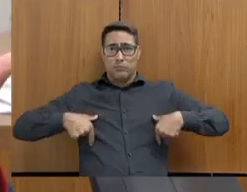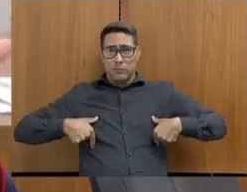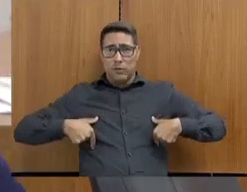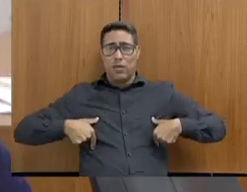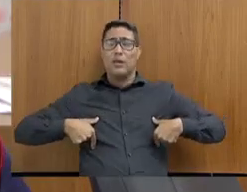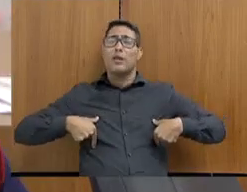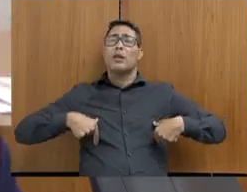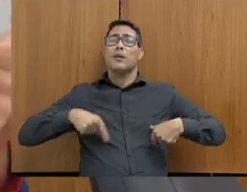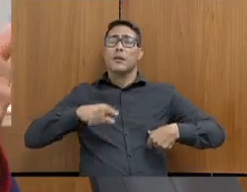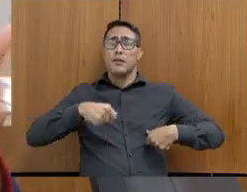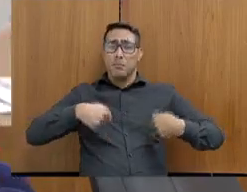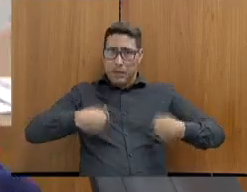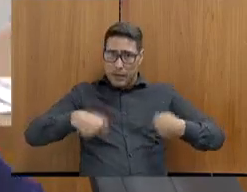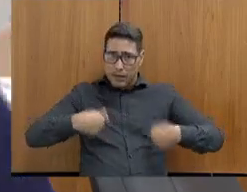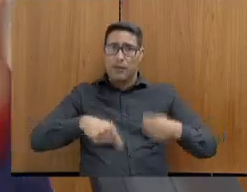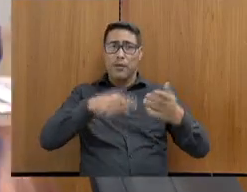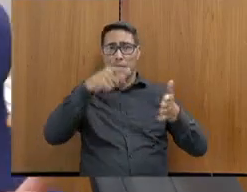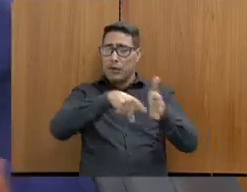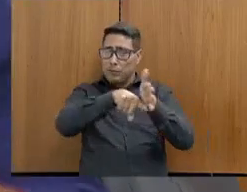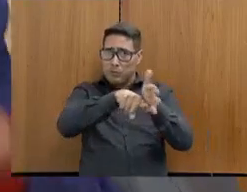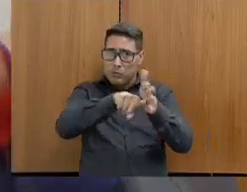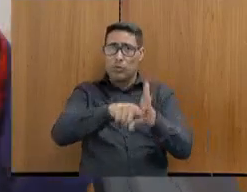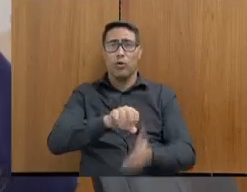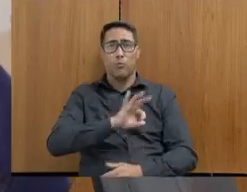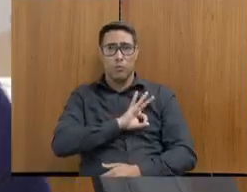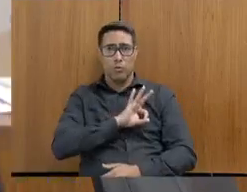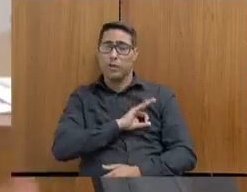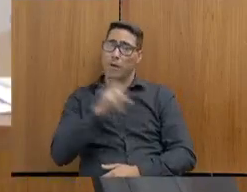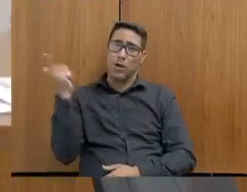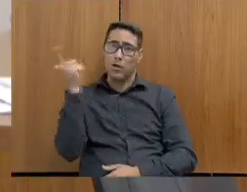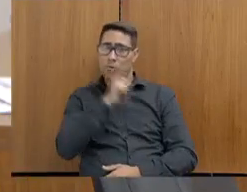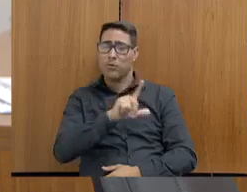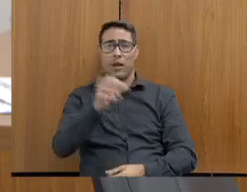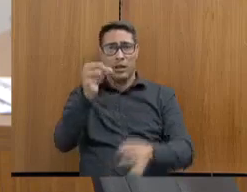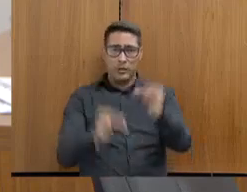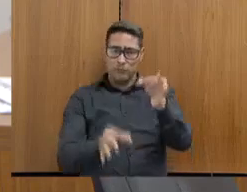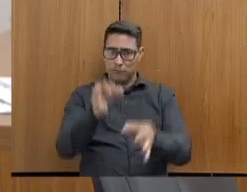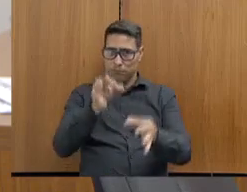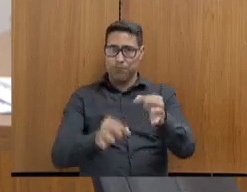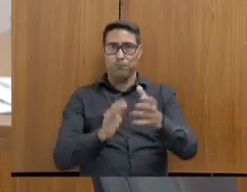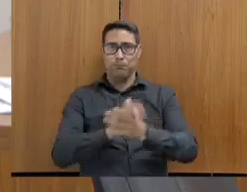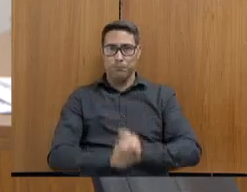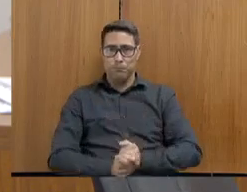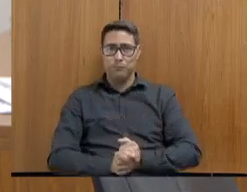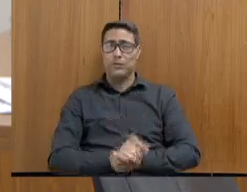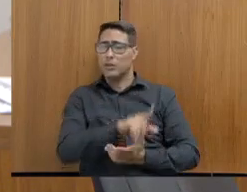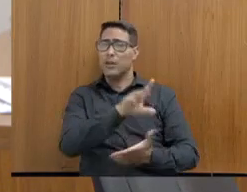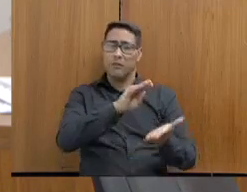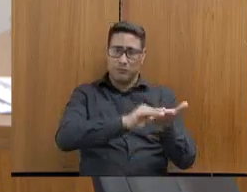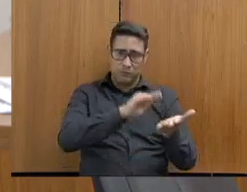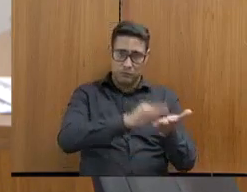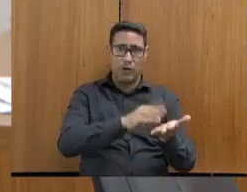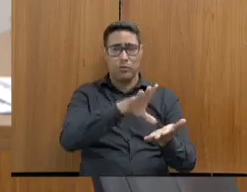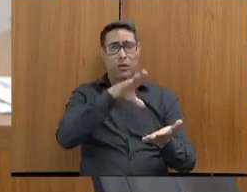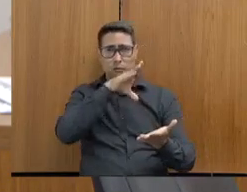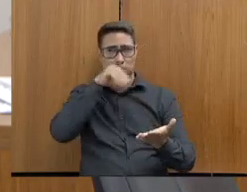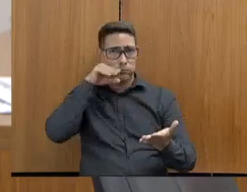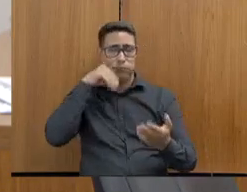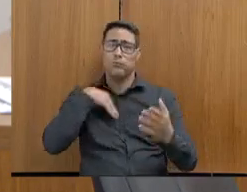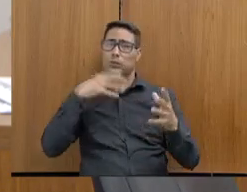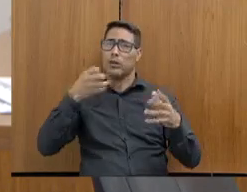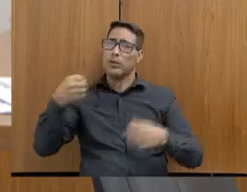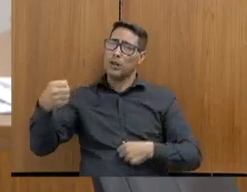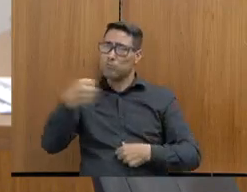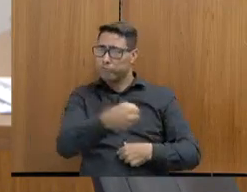Polícia de fato desce de escrivãs Déficit de investigadores de polícia é algo que nos preocupa e